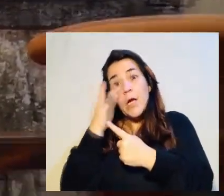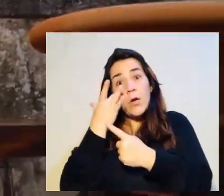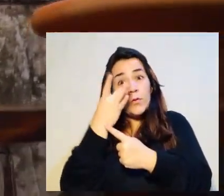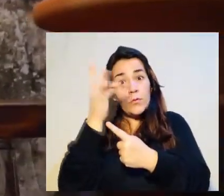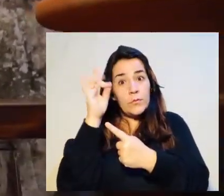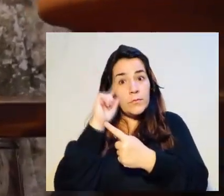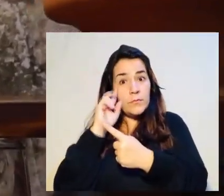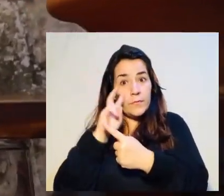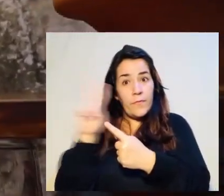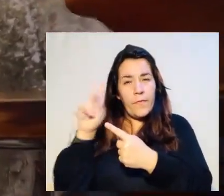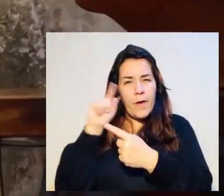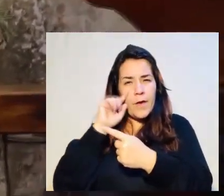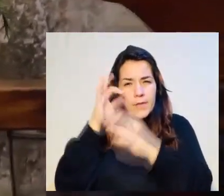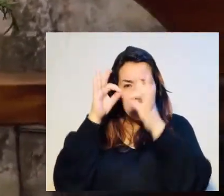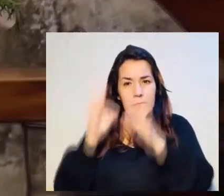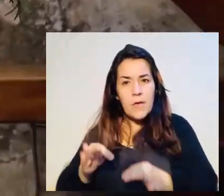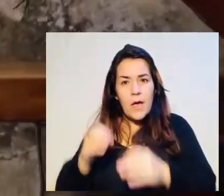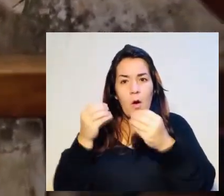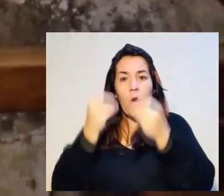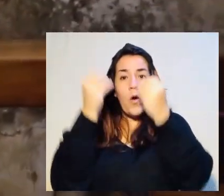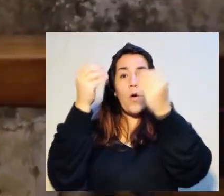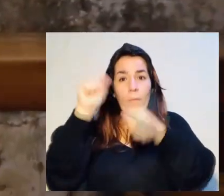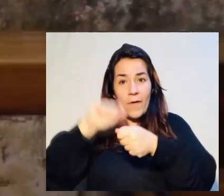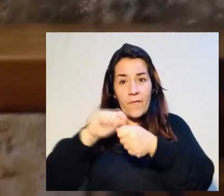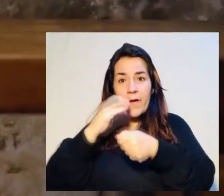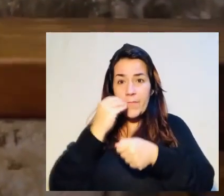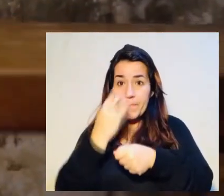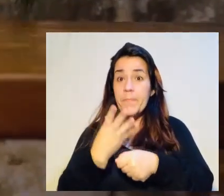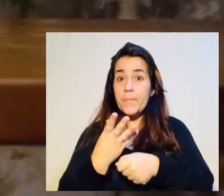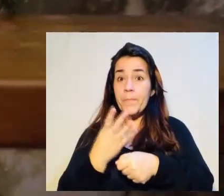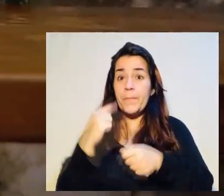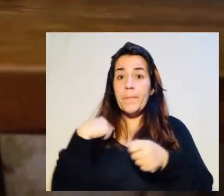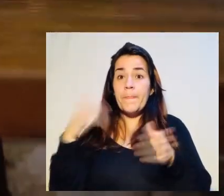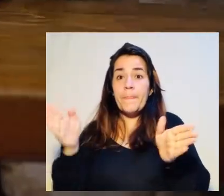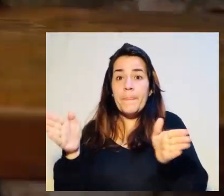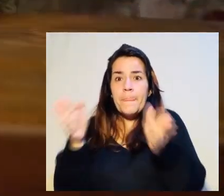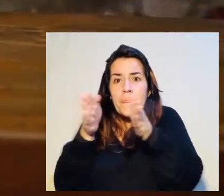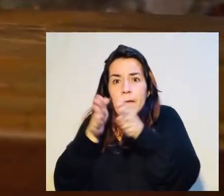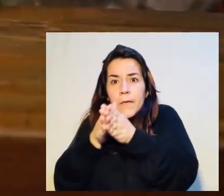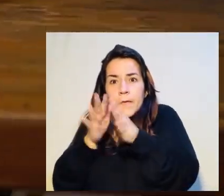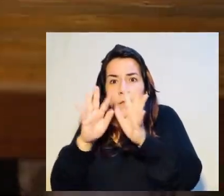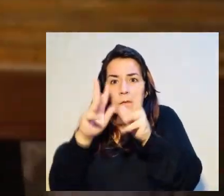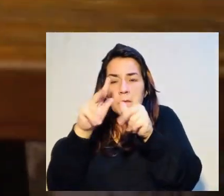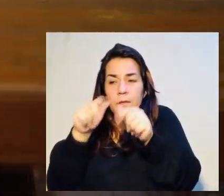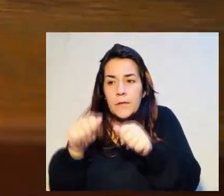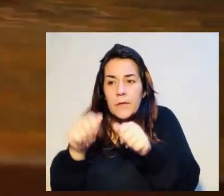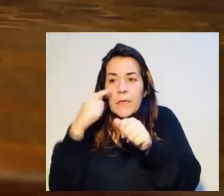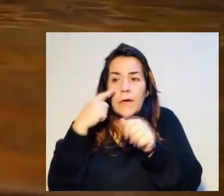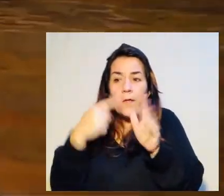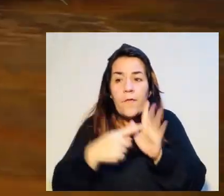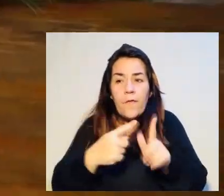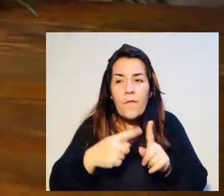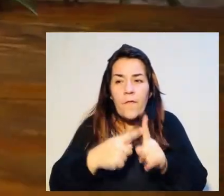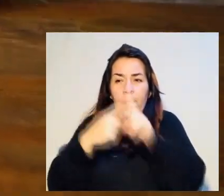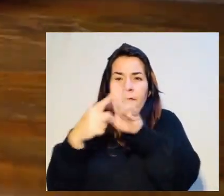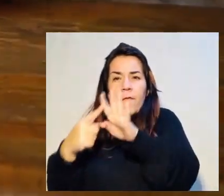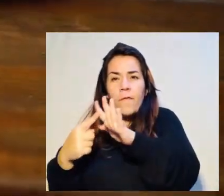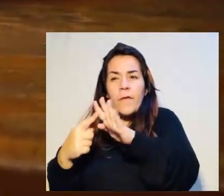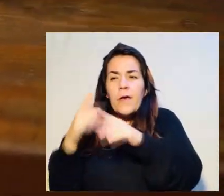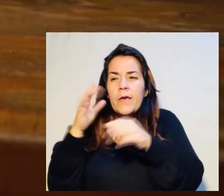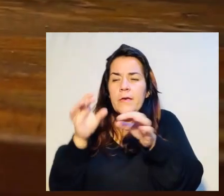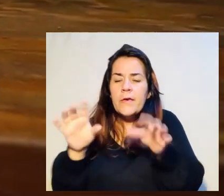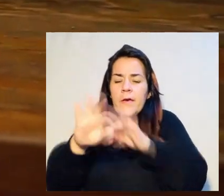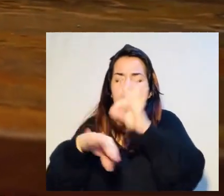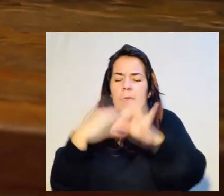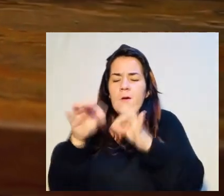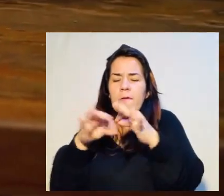da base, da haste do caule, tá bom? Então eu vou juntar tudo isso e venho aqui para